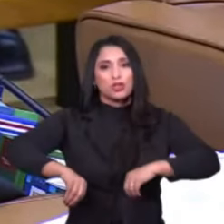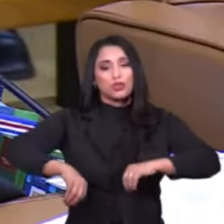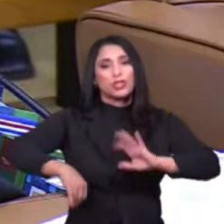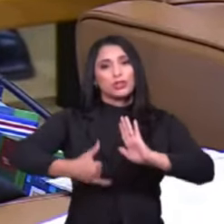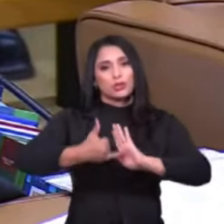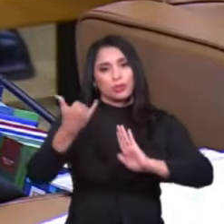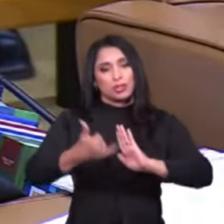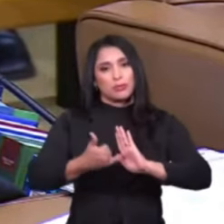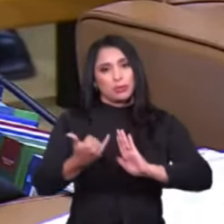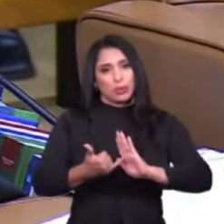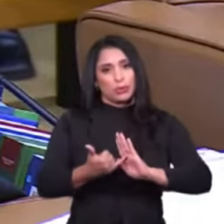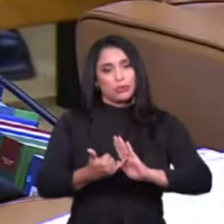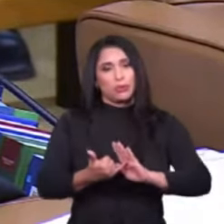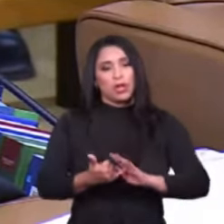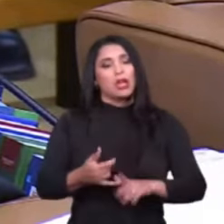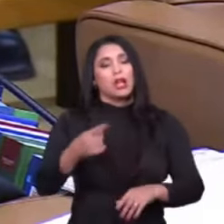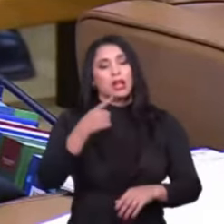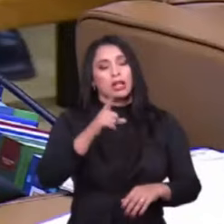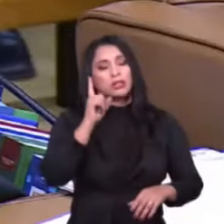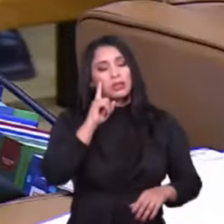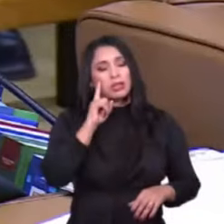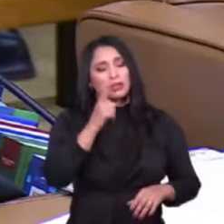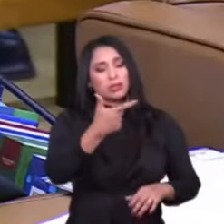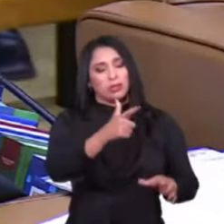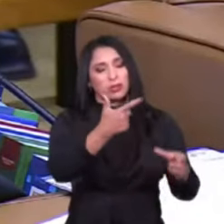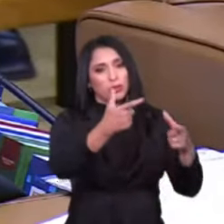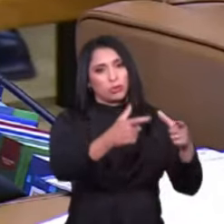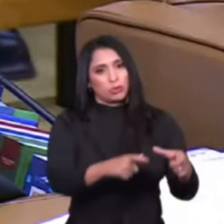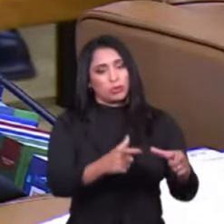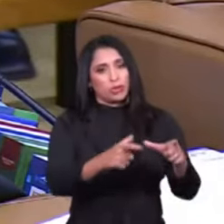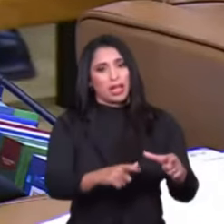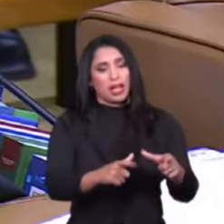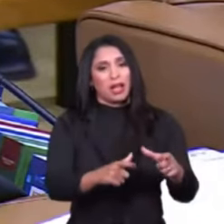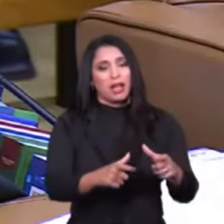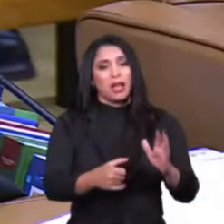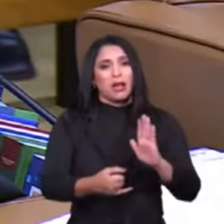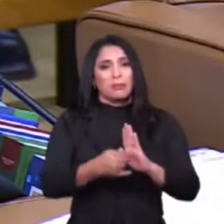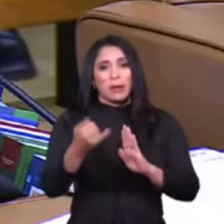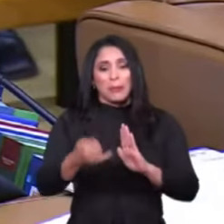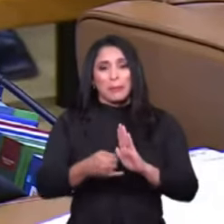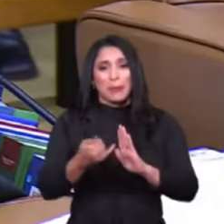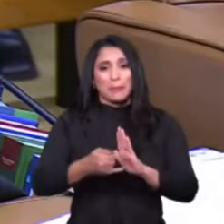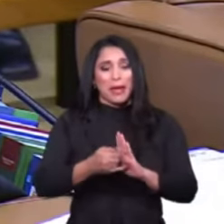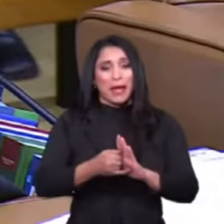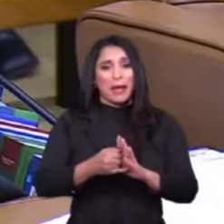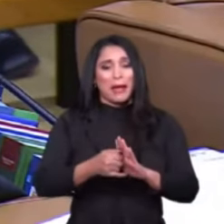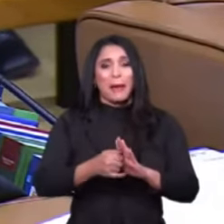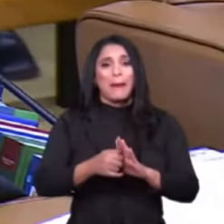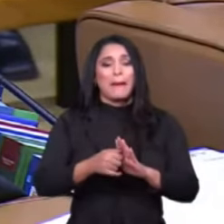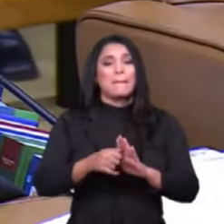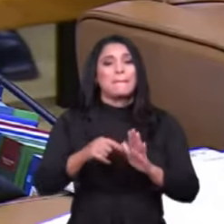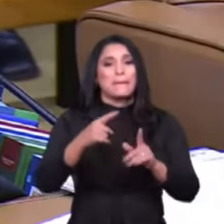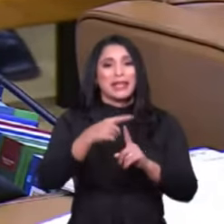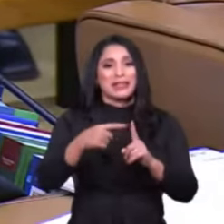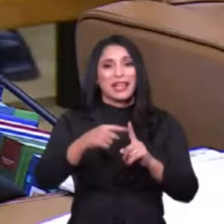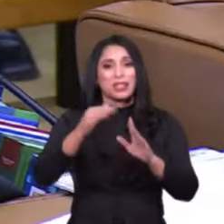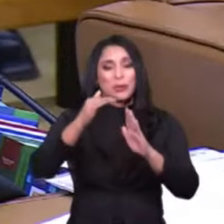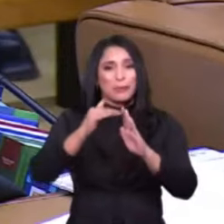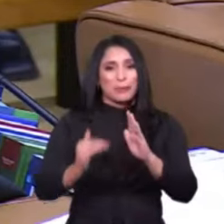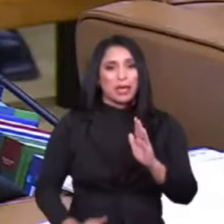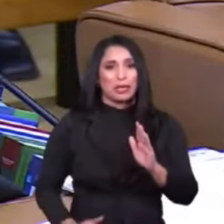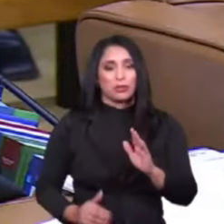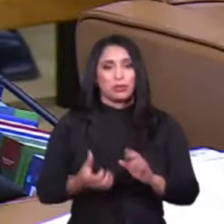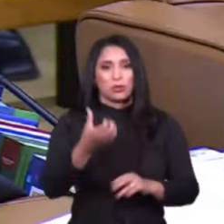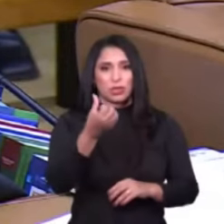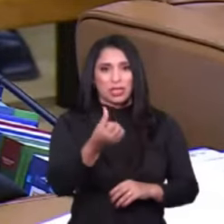Massachusetts, o primeiro ano de receita fiscal das vendas de maconha foi menos da metade dos 63 milhões